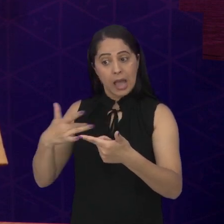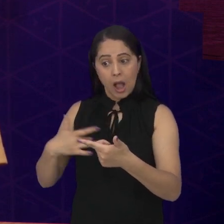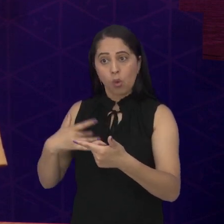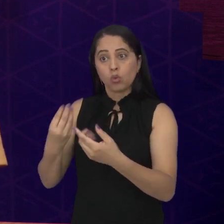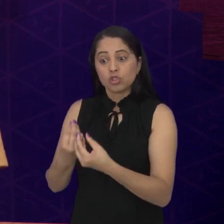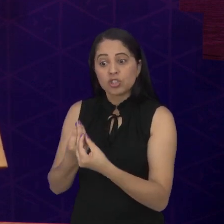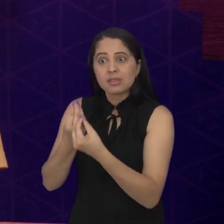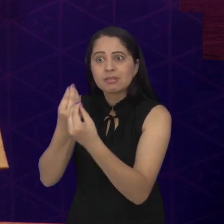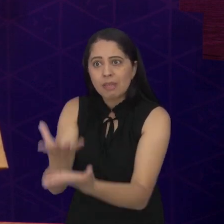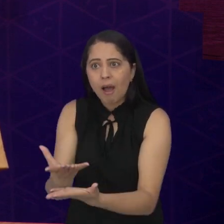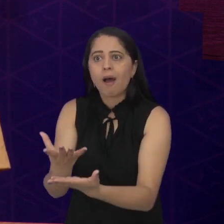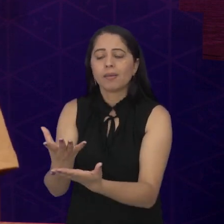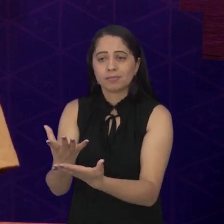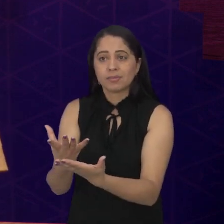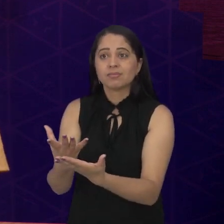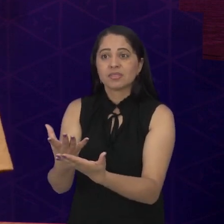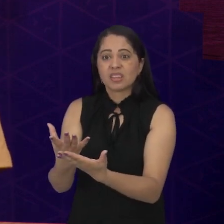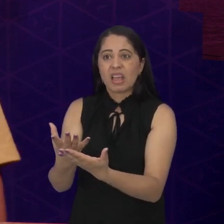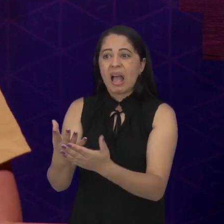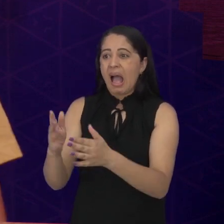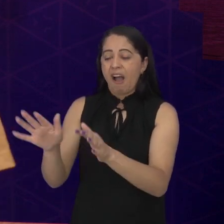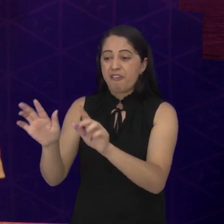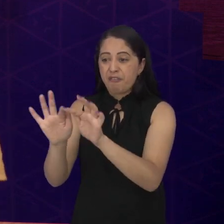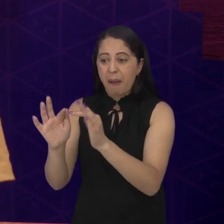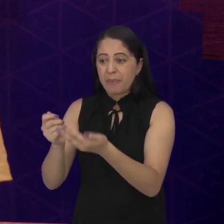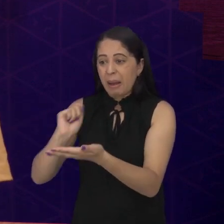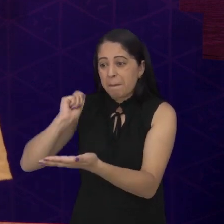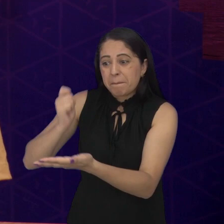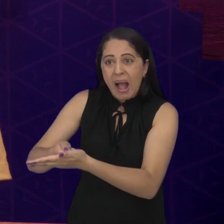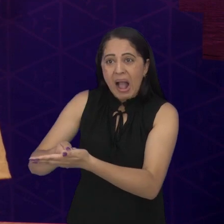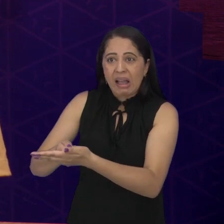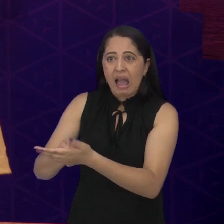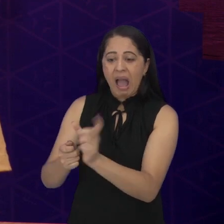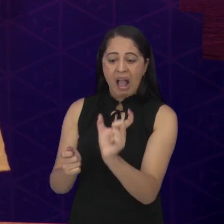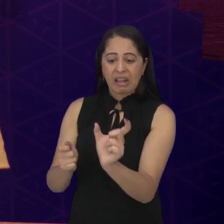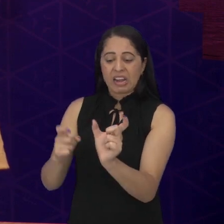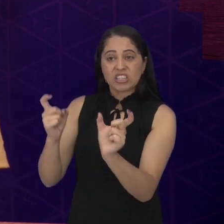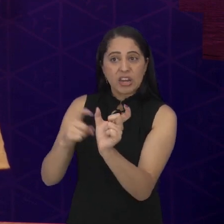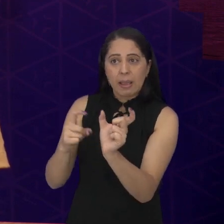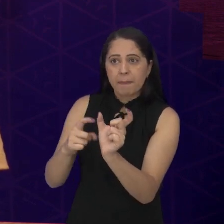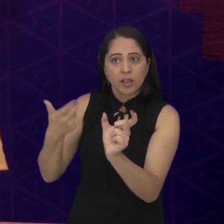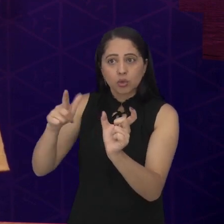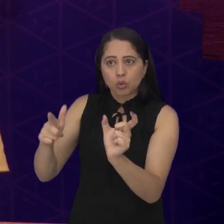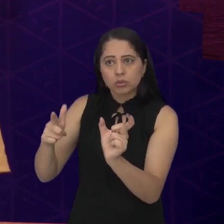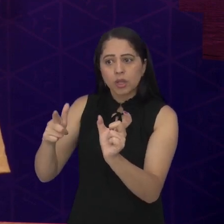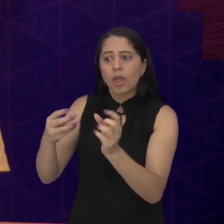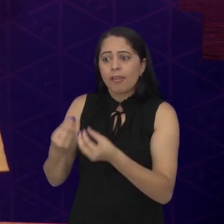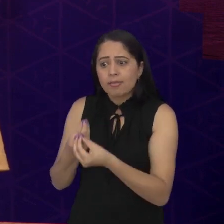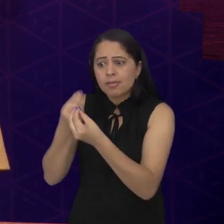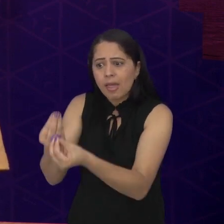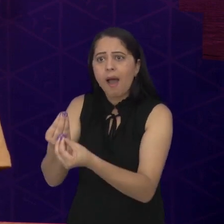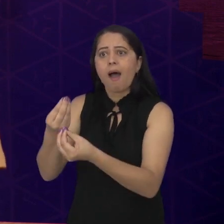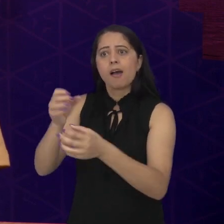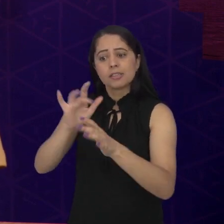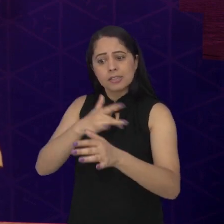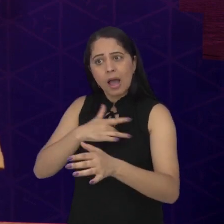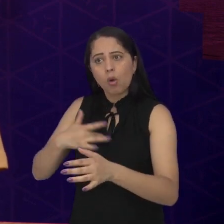Levar saúde para a galera que não tem condição de pagar um convênio médico, mas que tenha condição